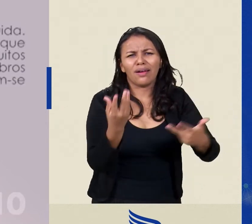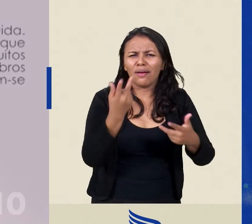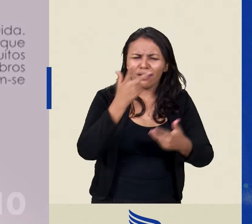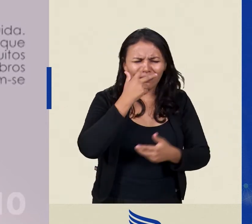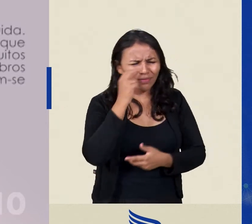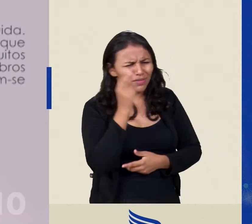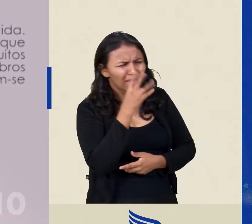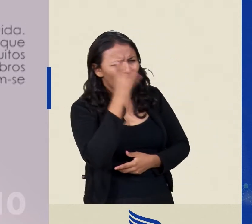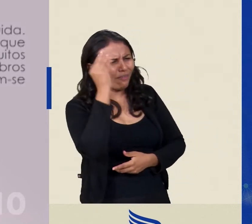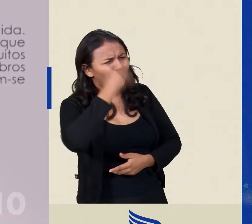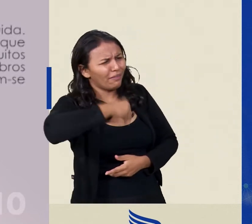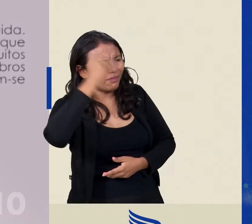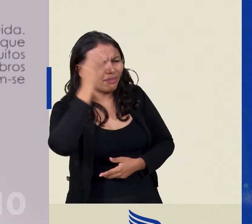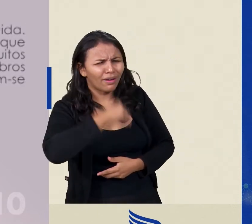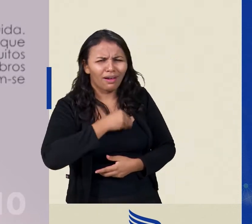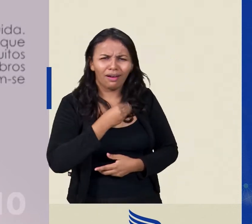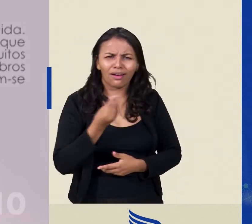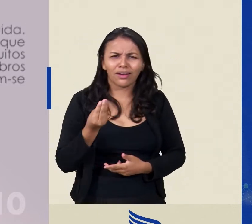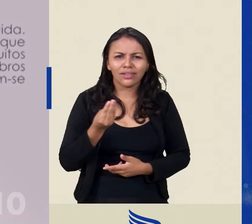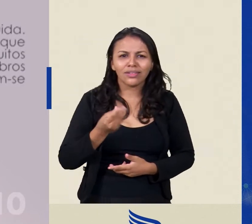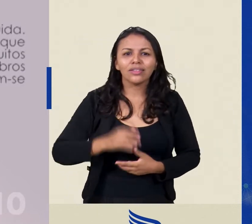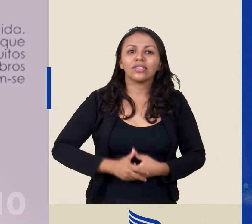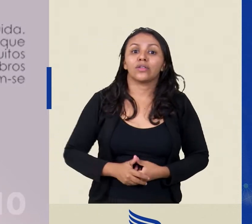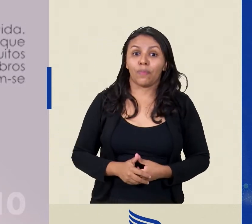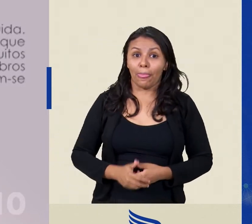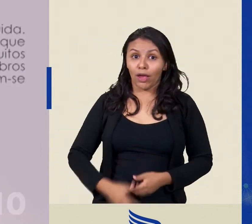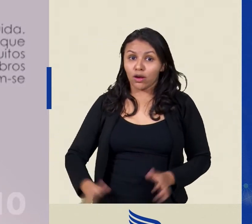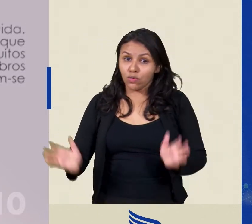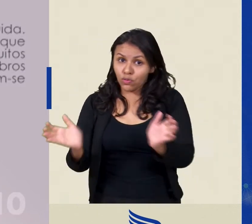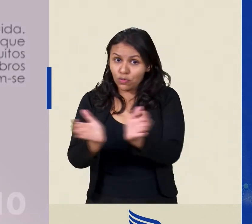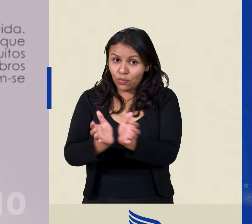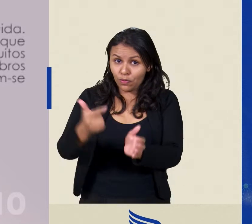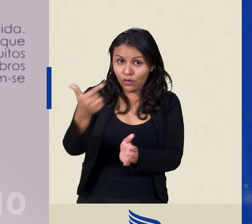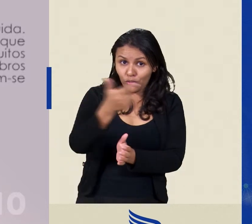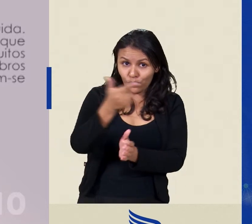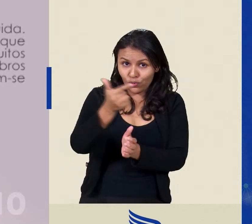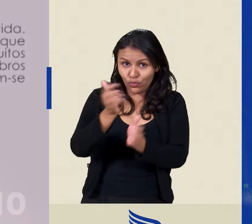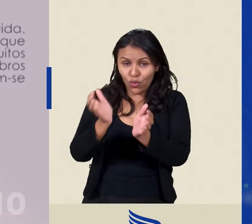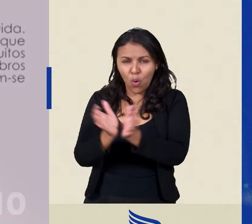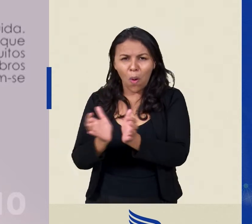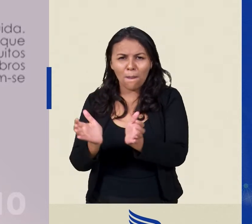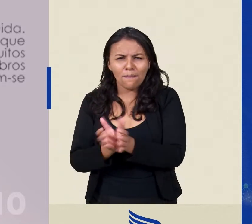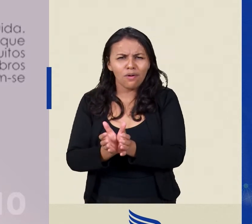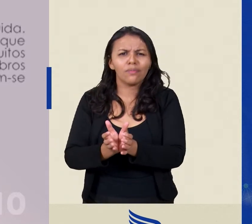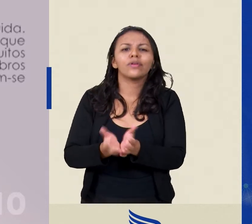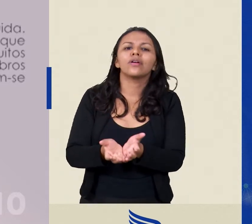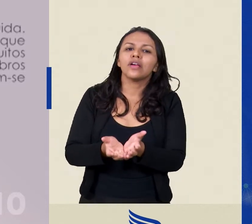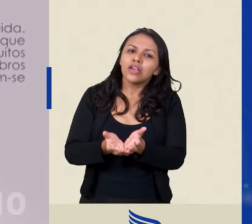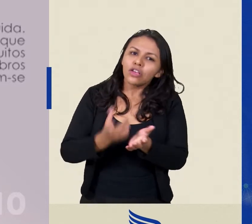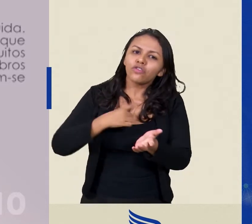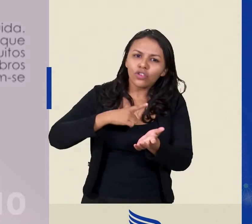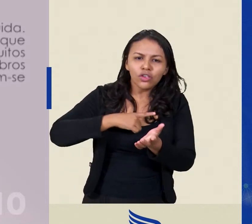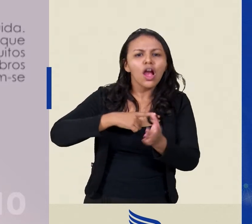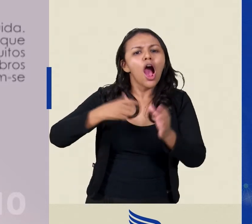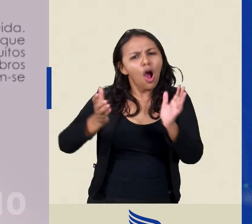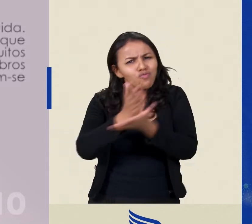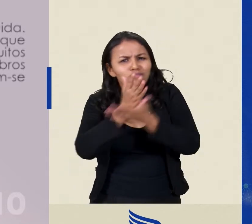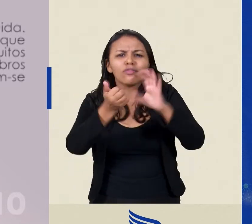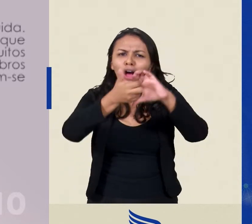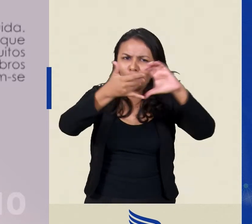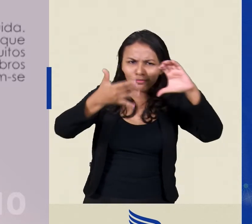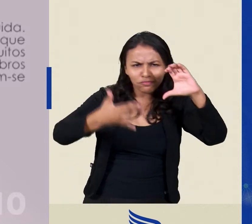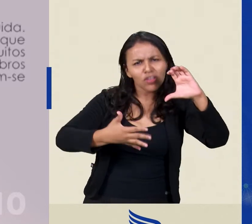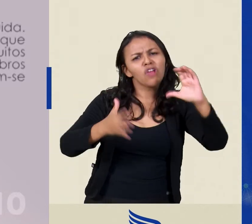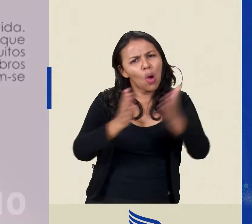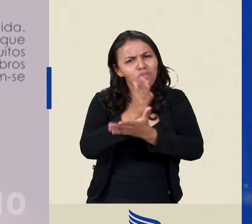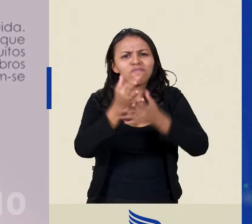e lânguida. O vestuário da segunda classe que passou diante de mim era em muitos aspectos como devia ser.